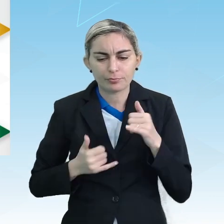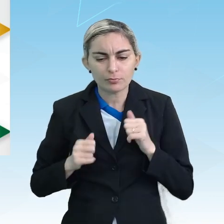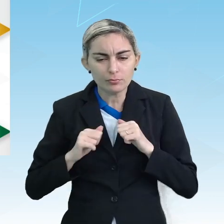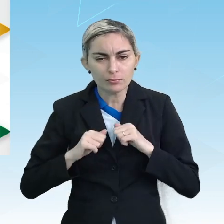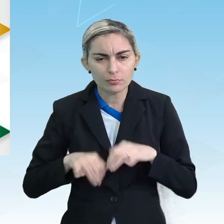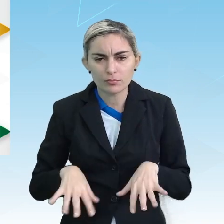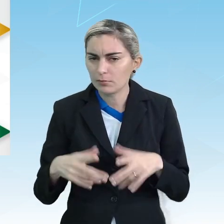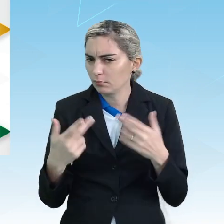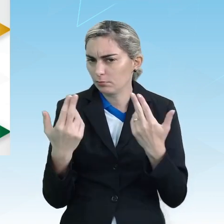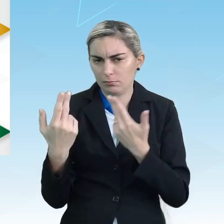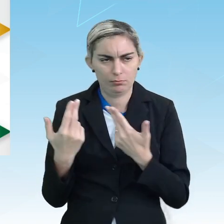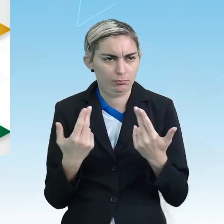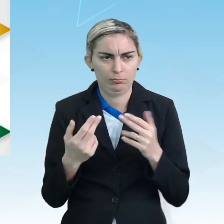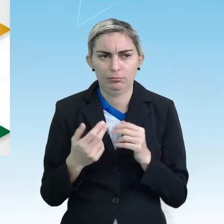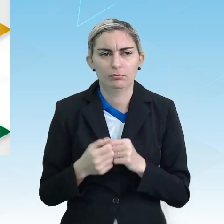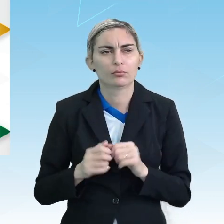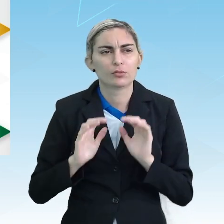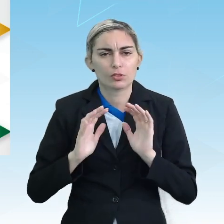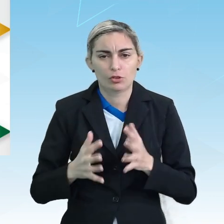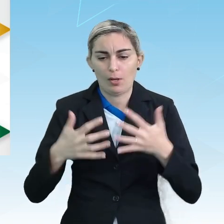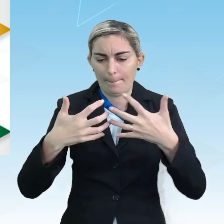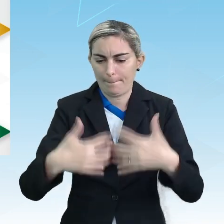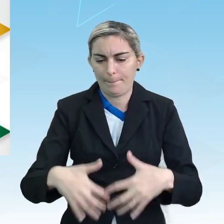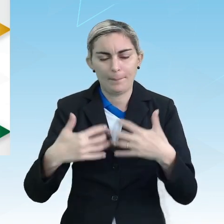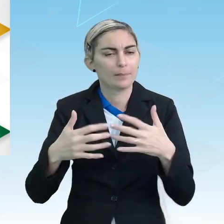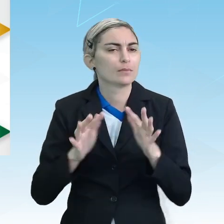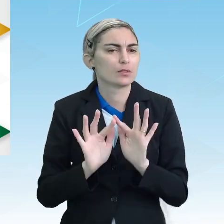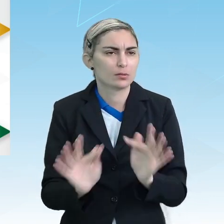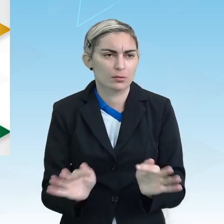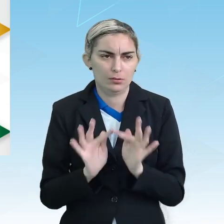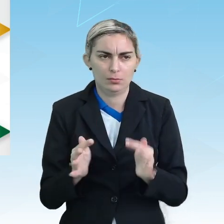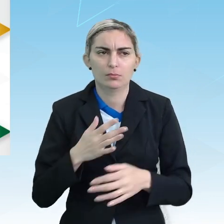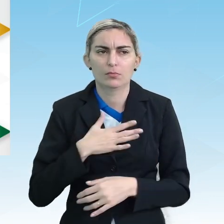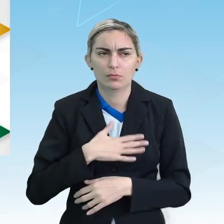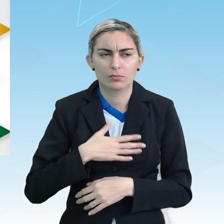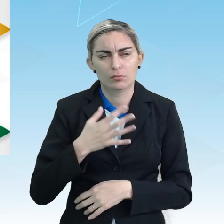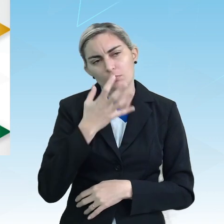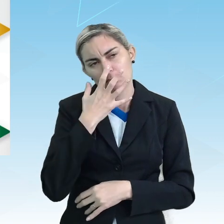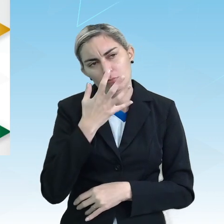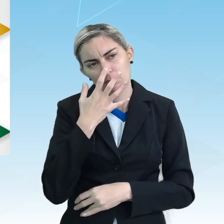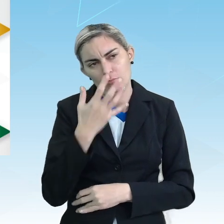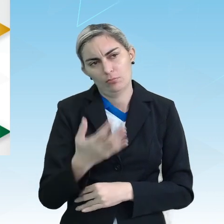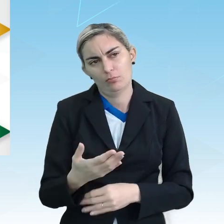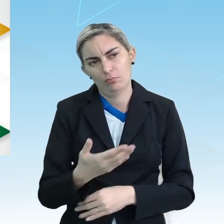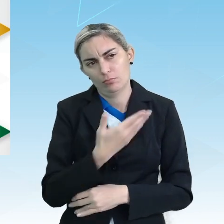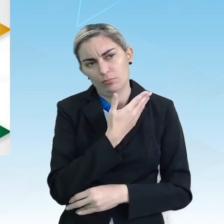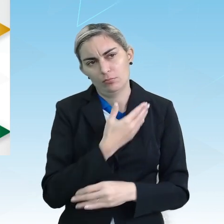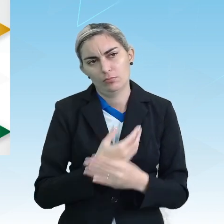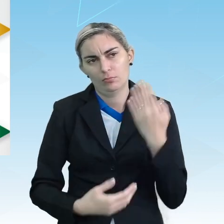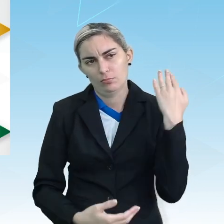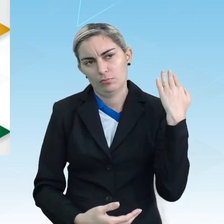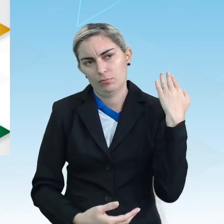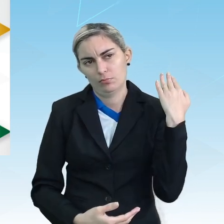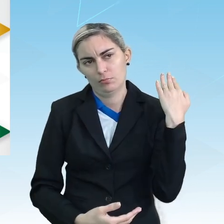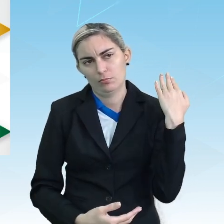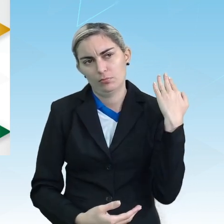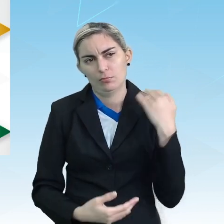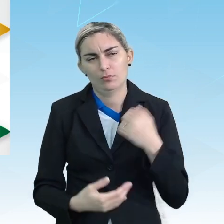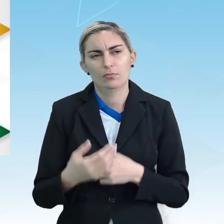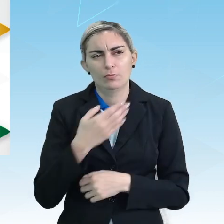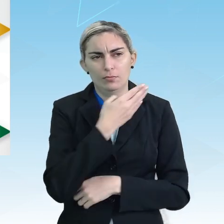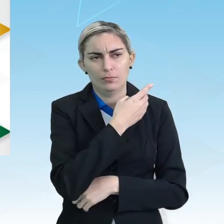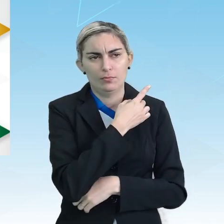mesmo. Já das máquinas simples, gostaria que vocês olhassem aí com atenção na questão dos